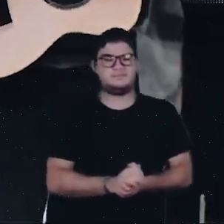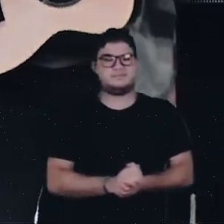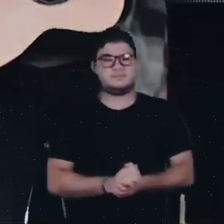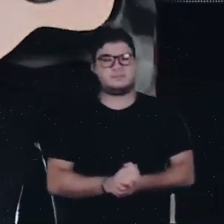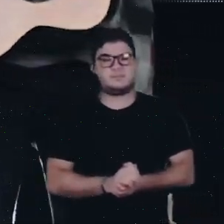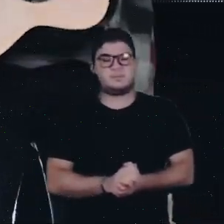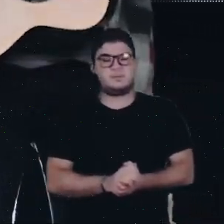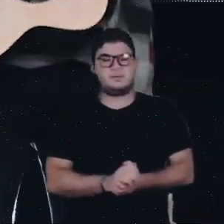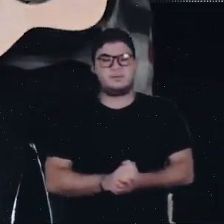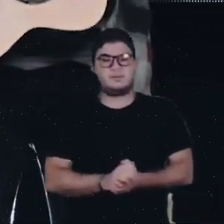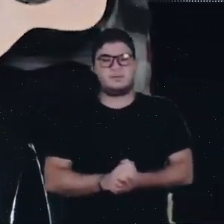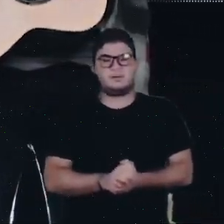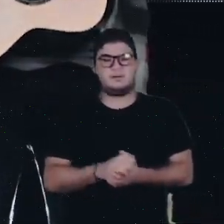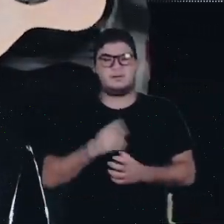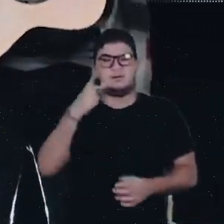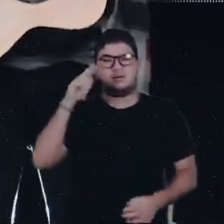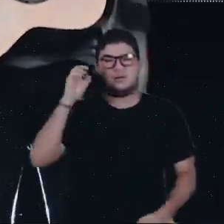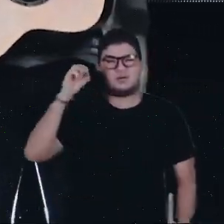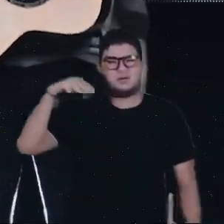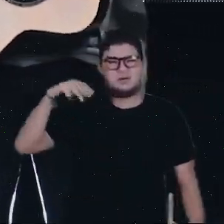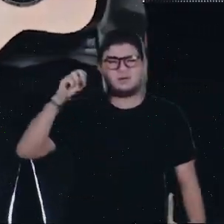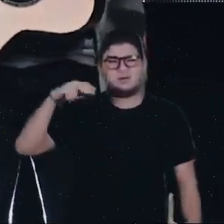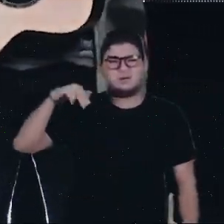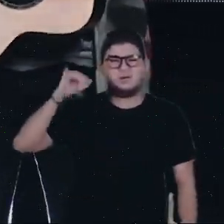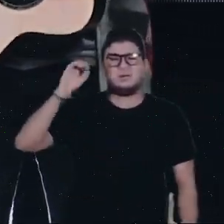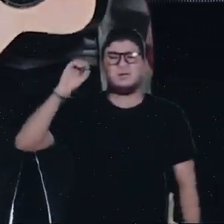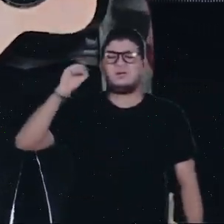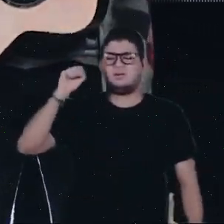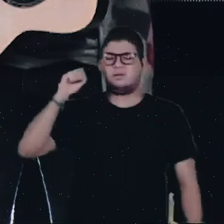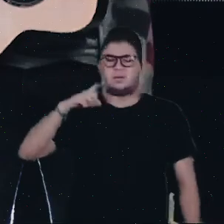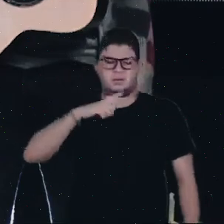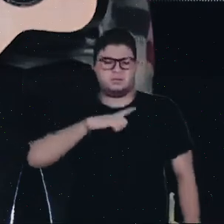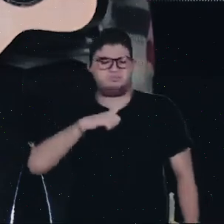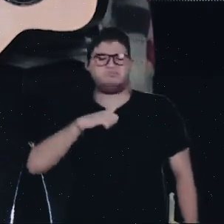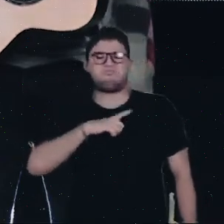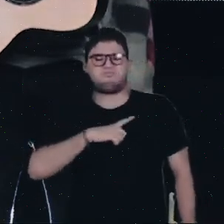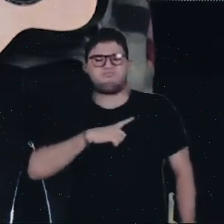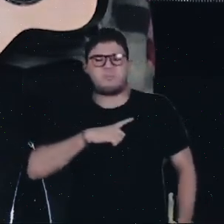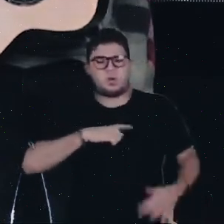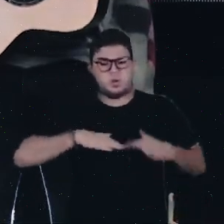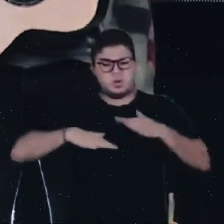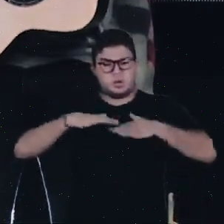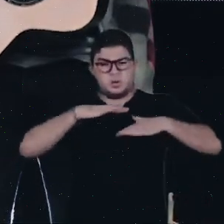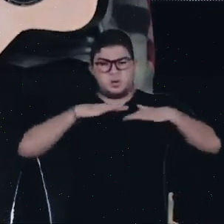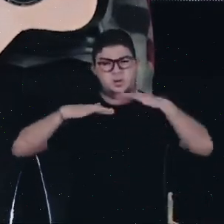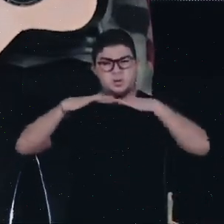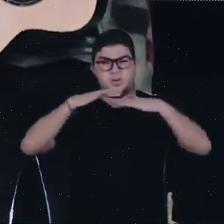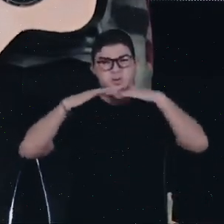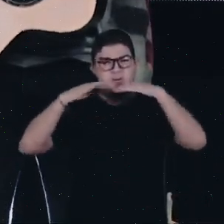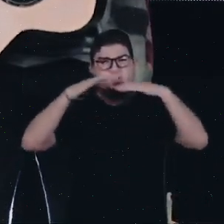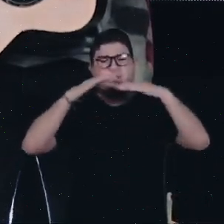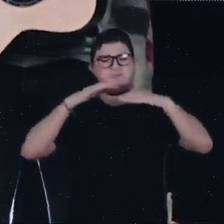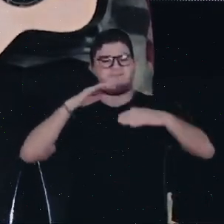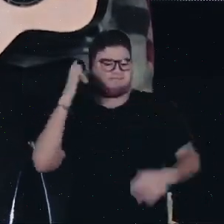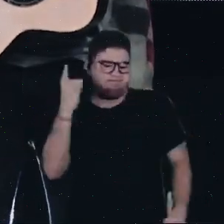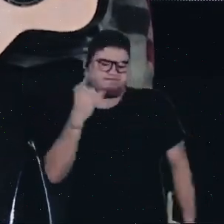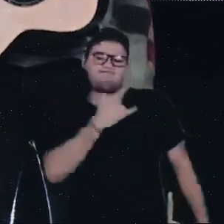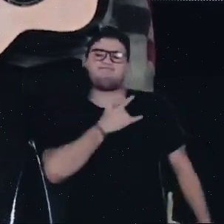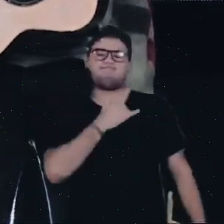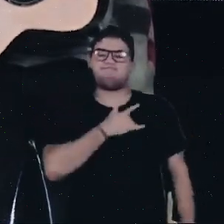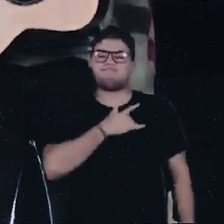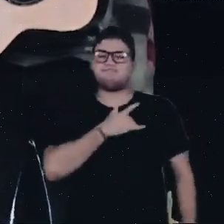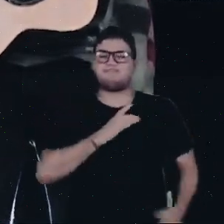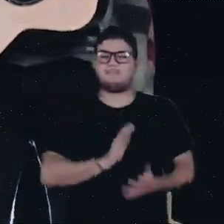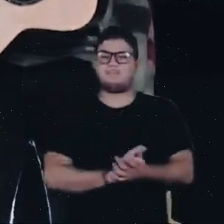Alguns hormônios, eles atuam predominantemente no corpo das pessoas que amam. Olha que coisa interessante.